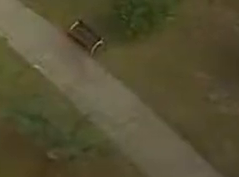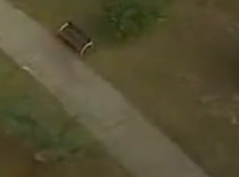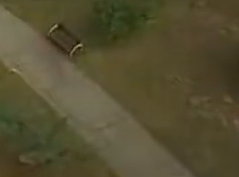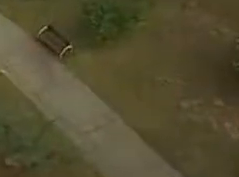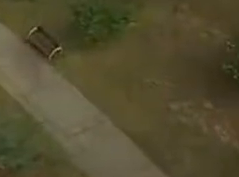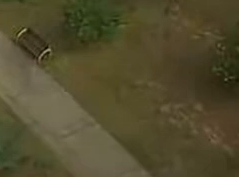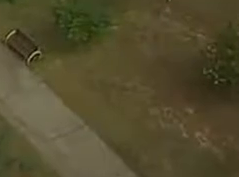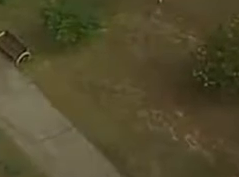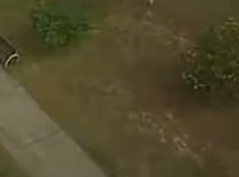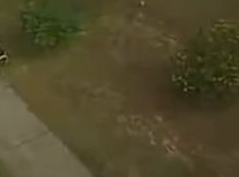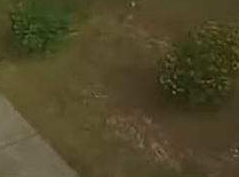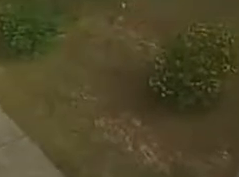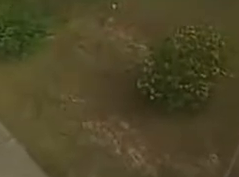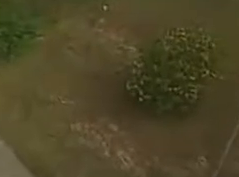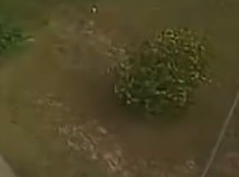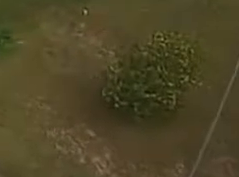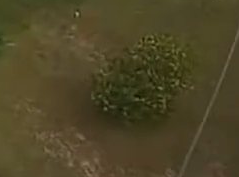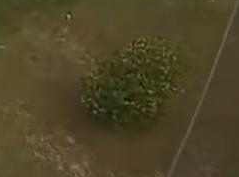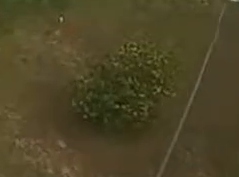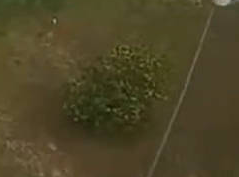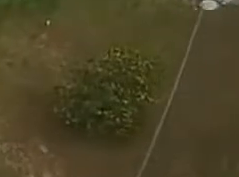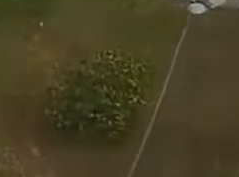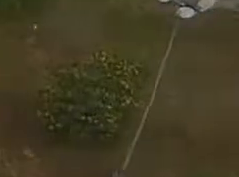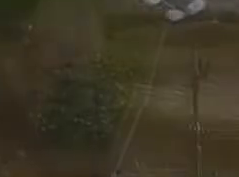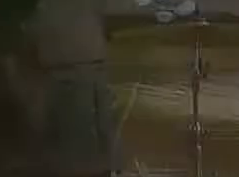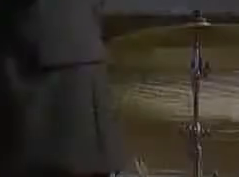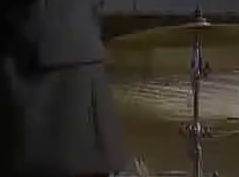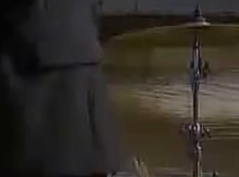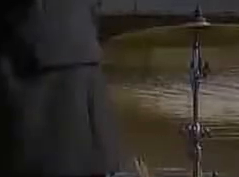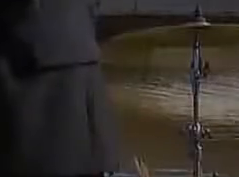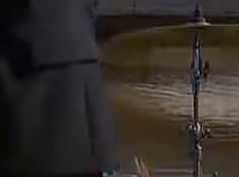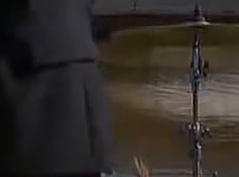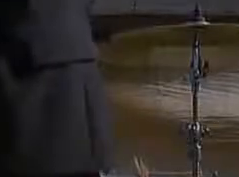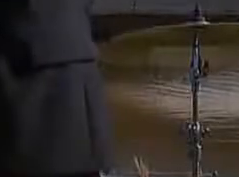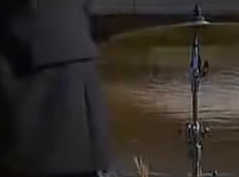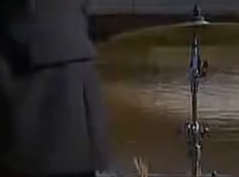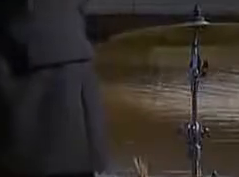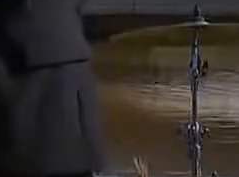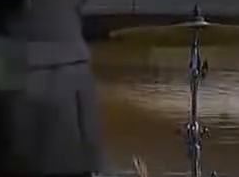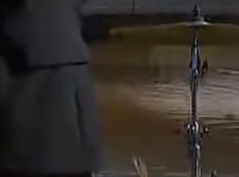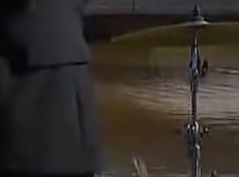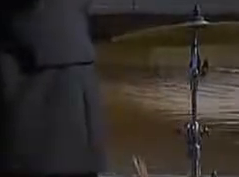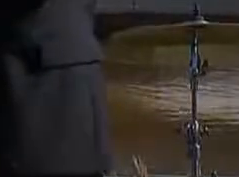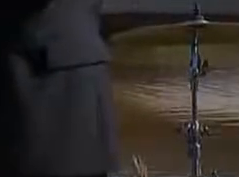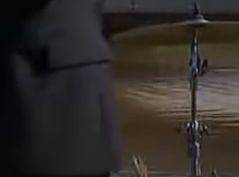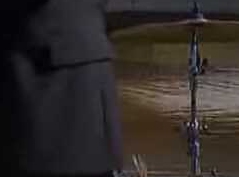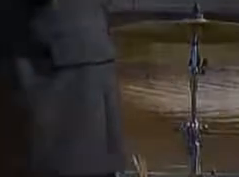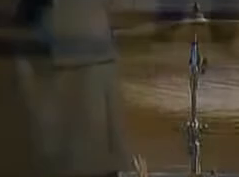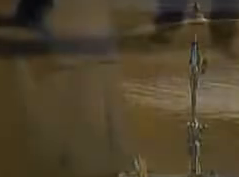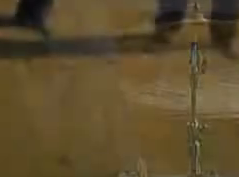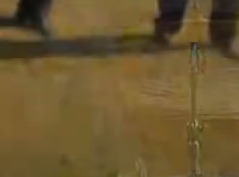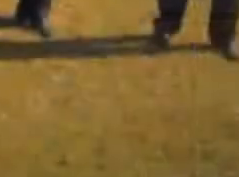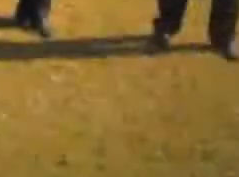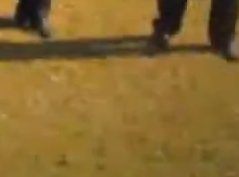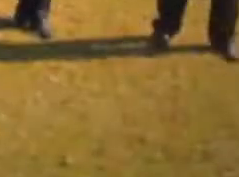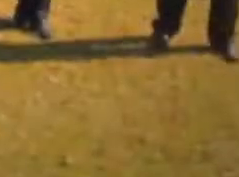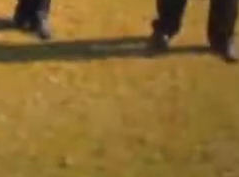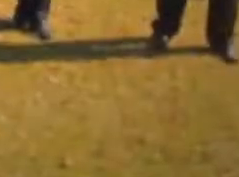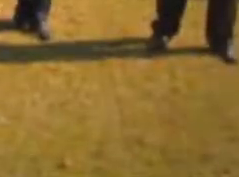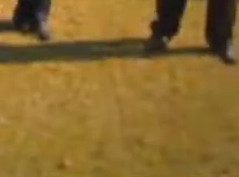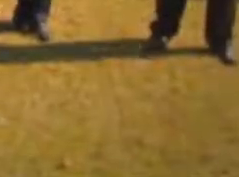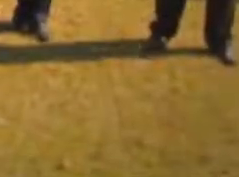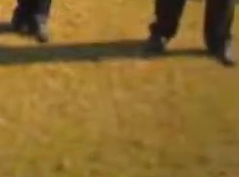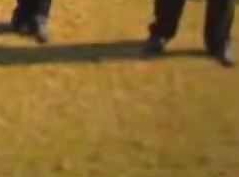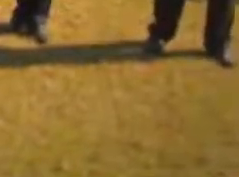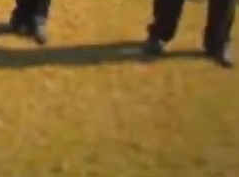no passado. Mas serves da justiça, clava forte, verás que o fim do teu não